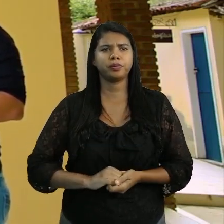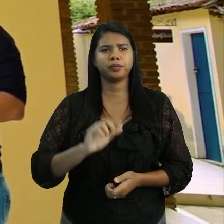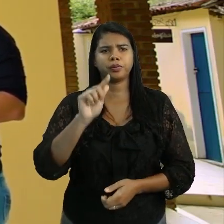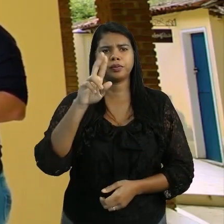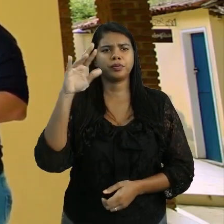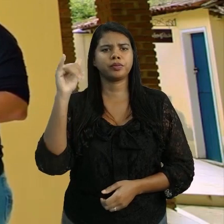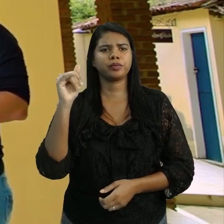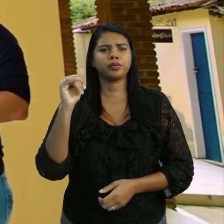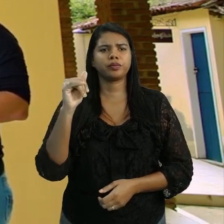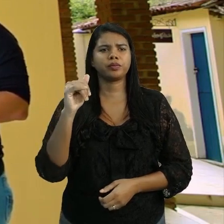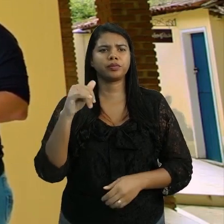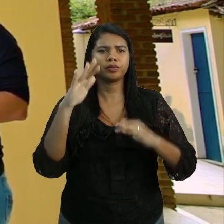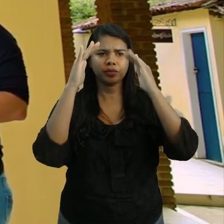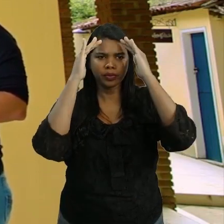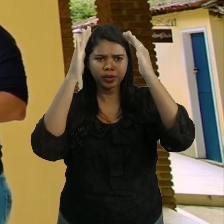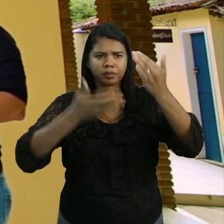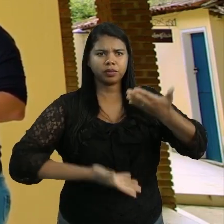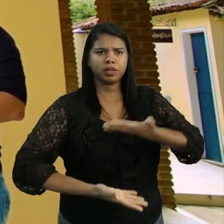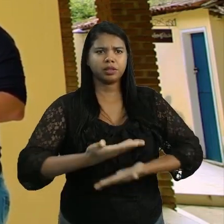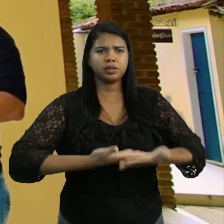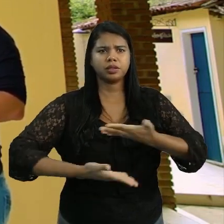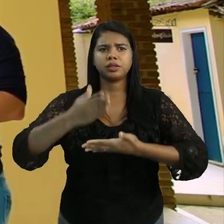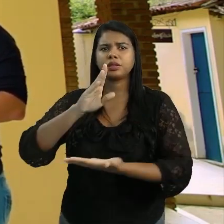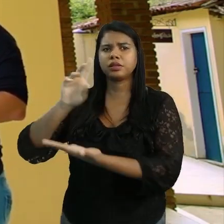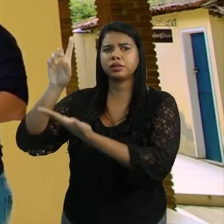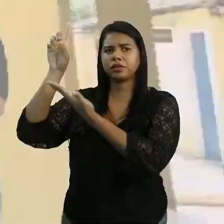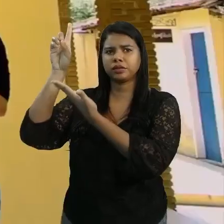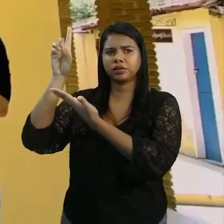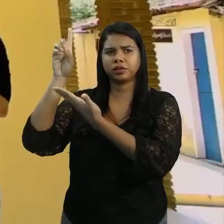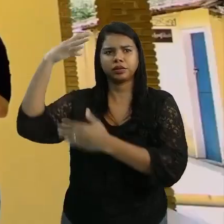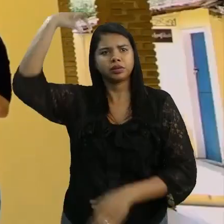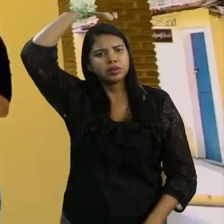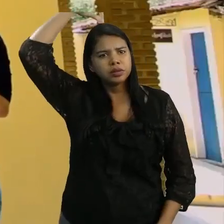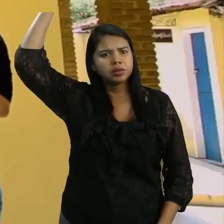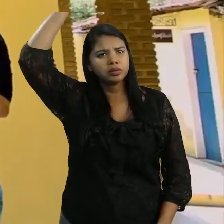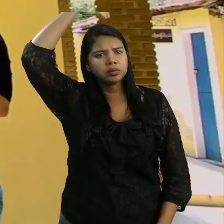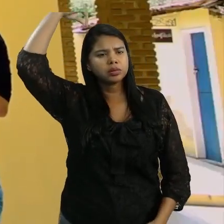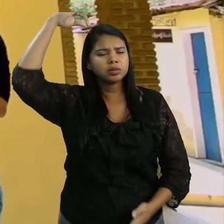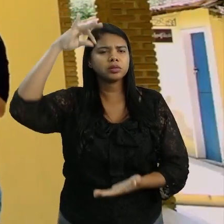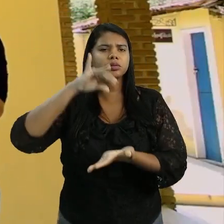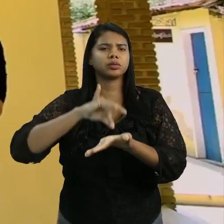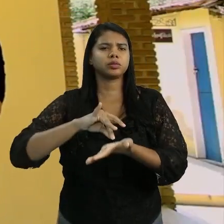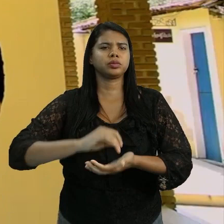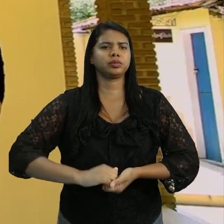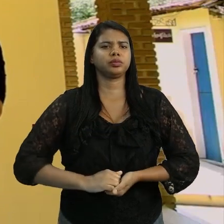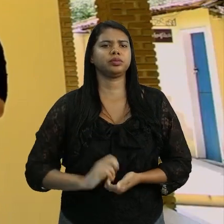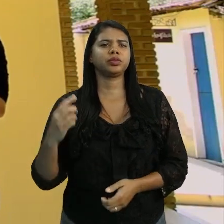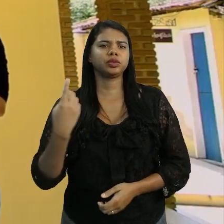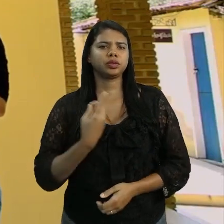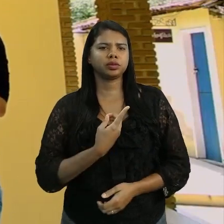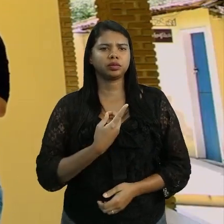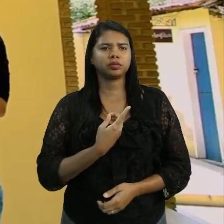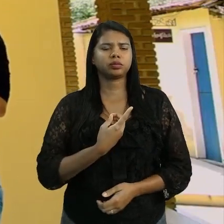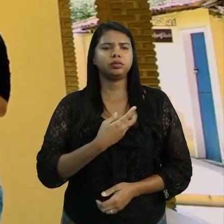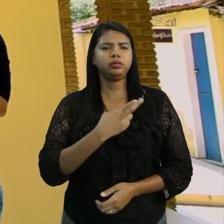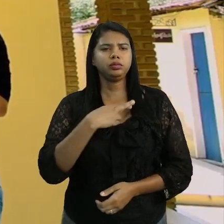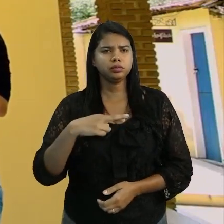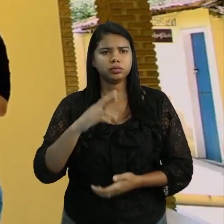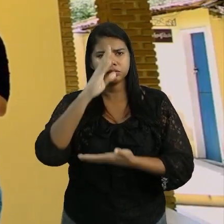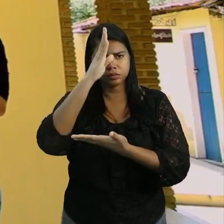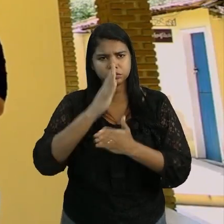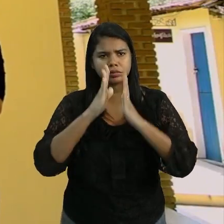Das, o significado do Krishna a gente conhece, Muito né? bem, então de maneira separada, Guru Krishna Das, Das em sânscrito significa